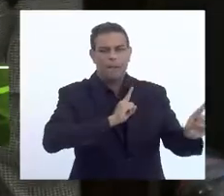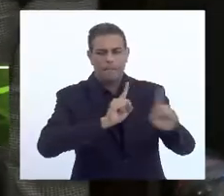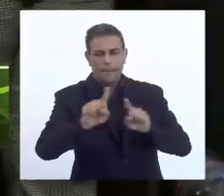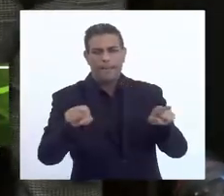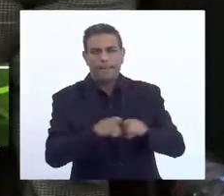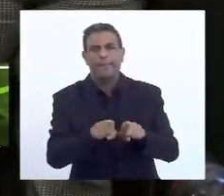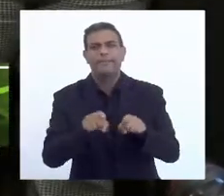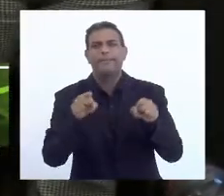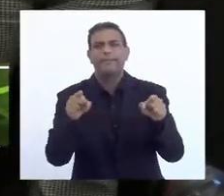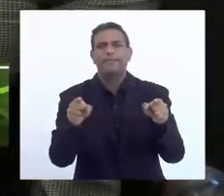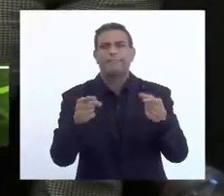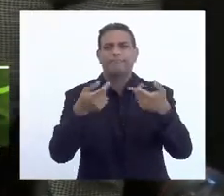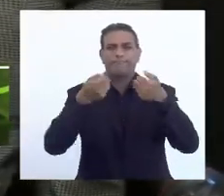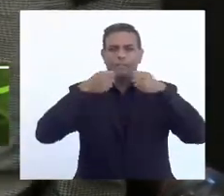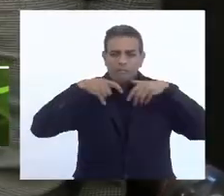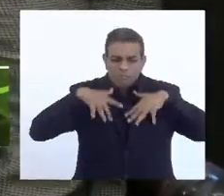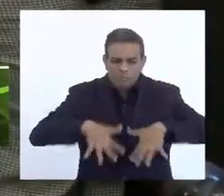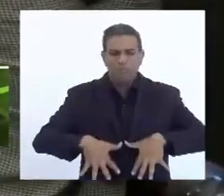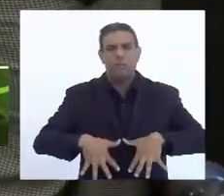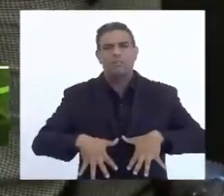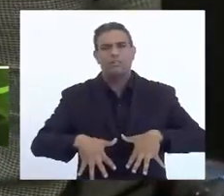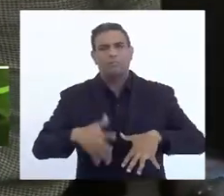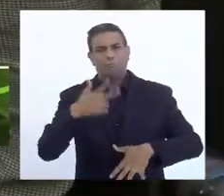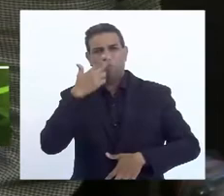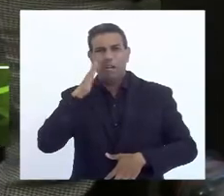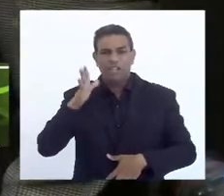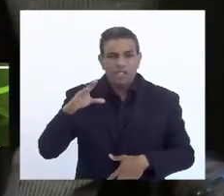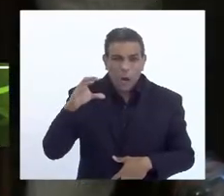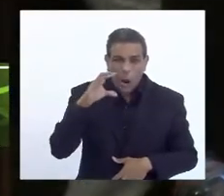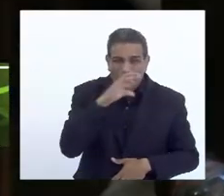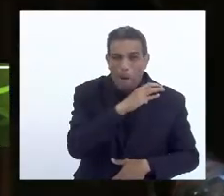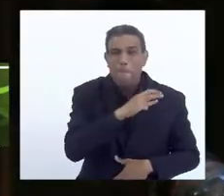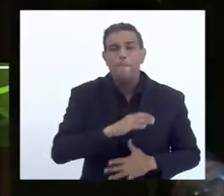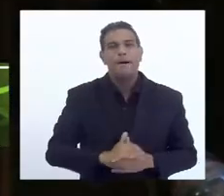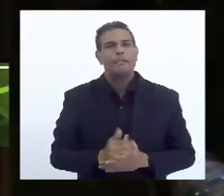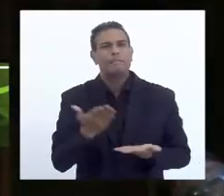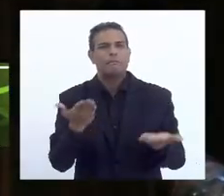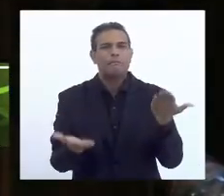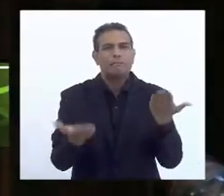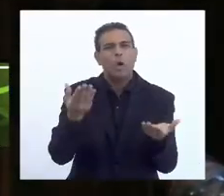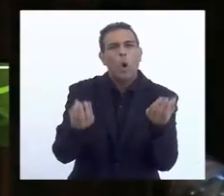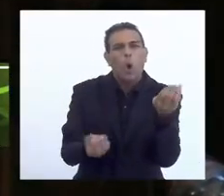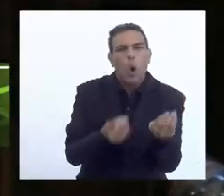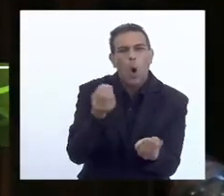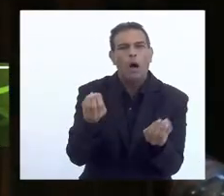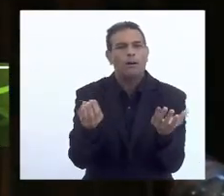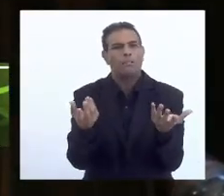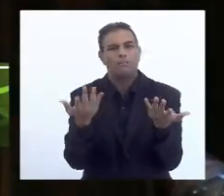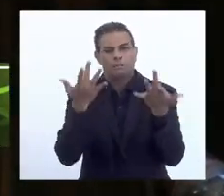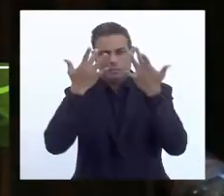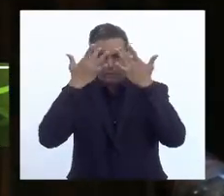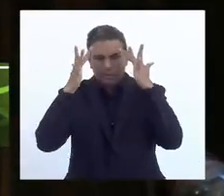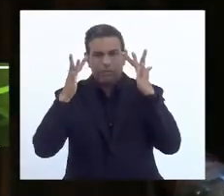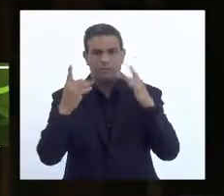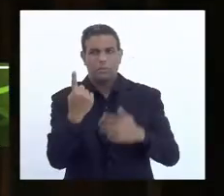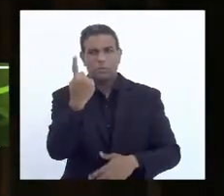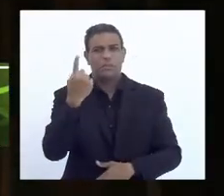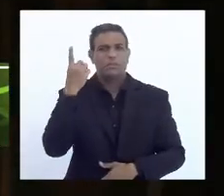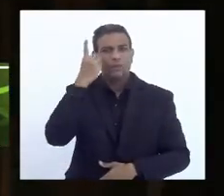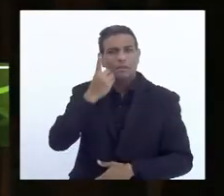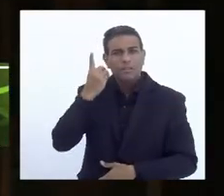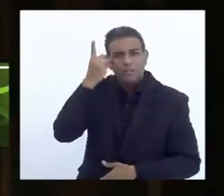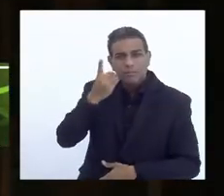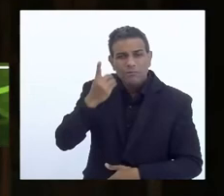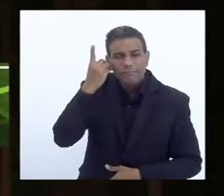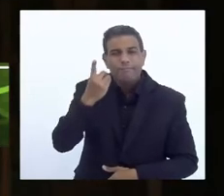E o sinalizador queimou minha perna, superficialmente, a gente ficou ali meio atordoado, do sai, não sai. Um dos deputados